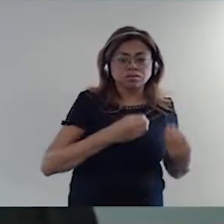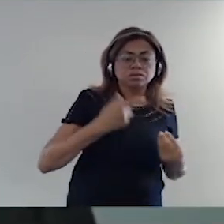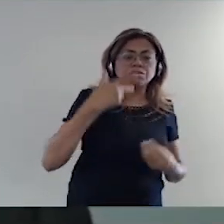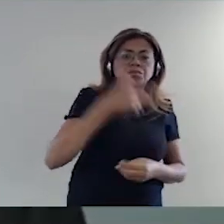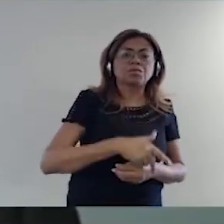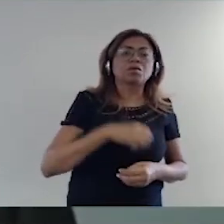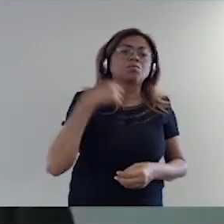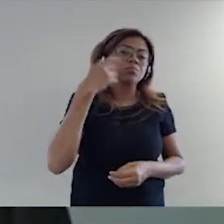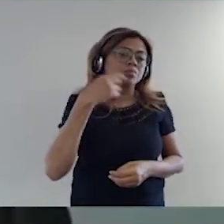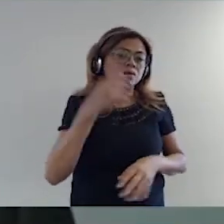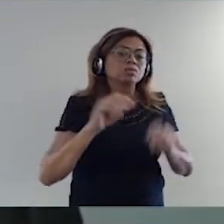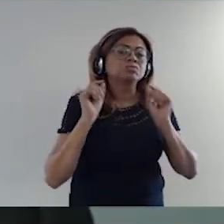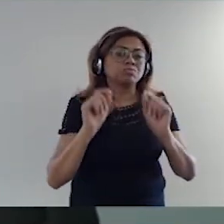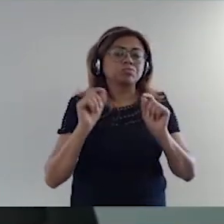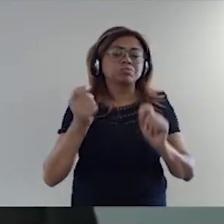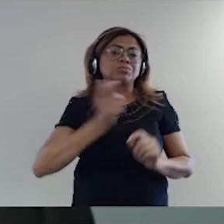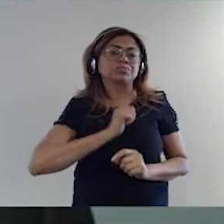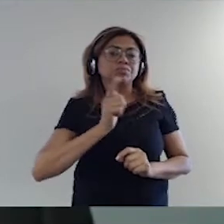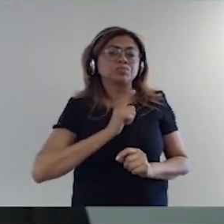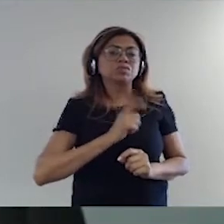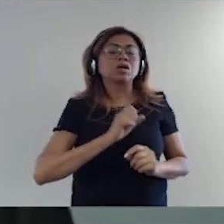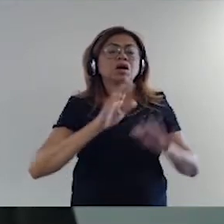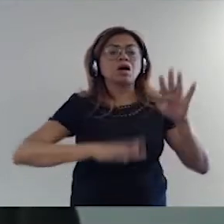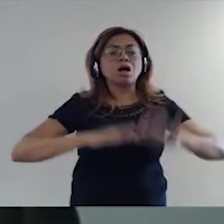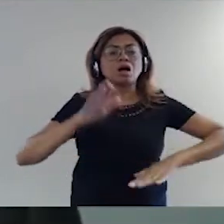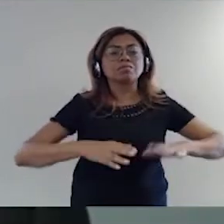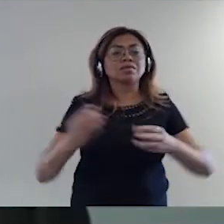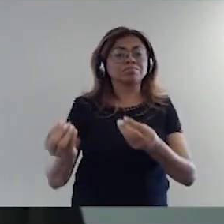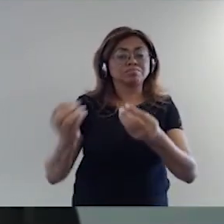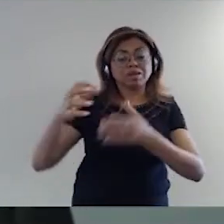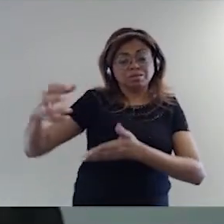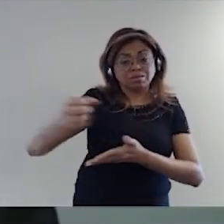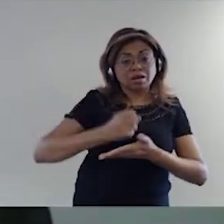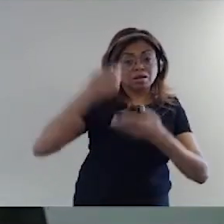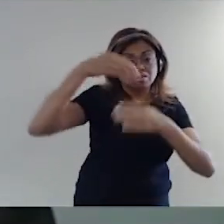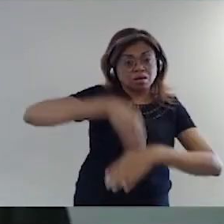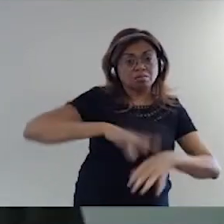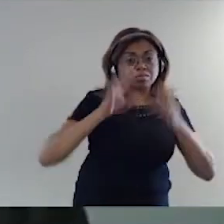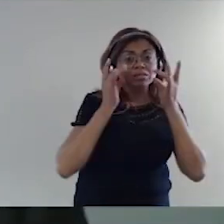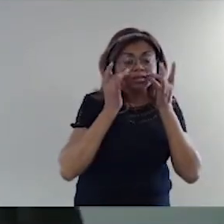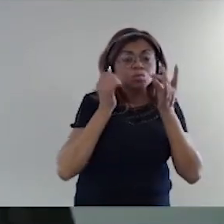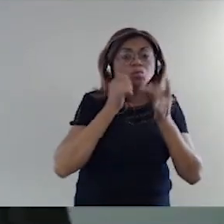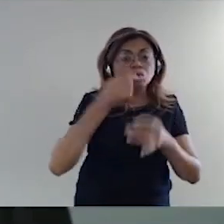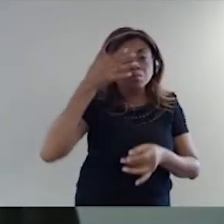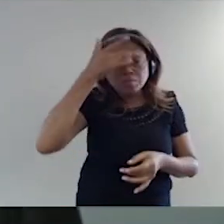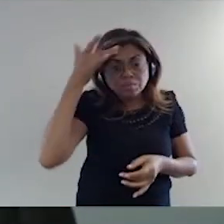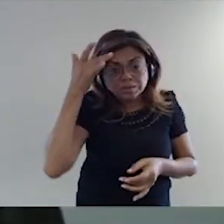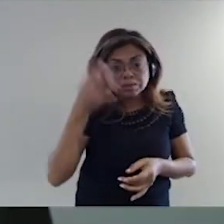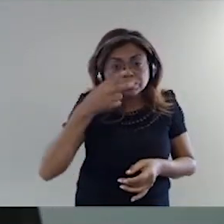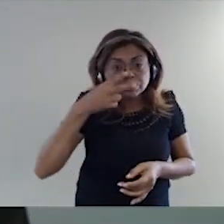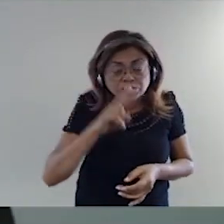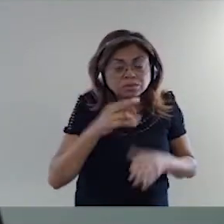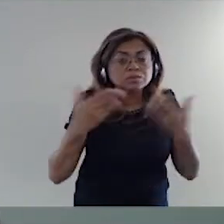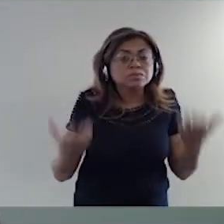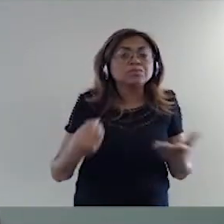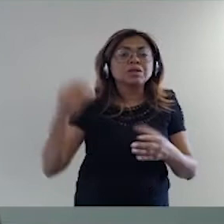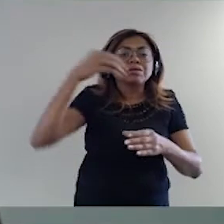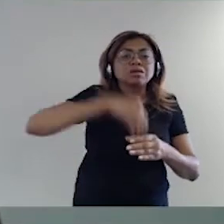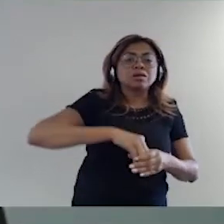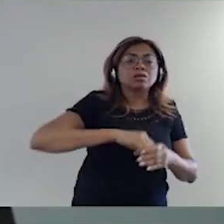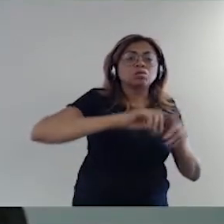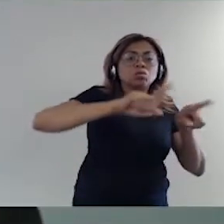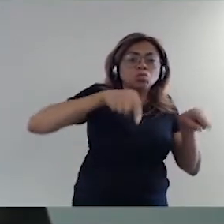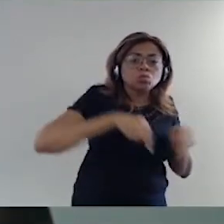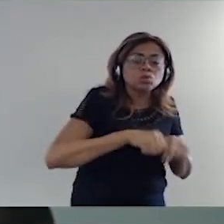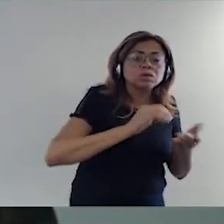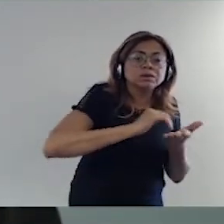ao advogado ter, muitas vezes, de levar testemunhas, levar as partes para o seu escritório,